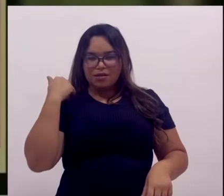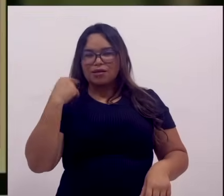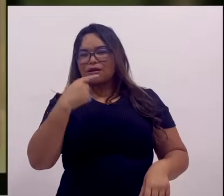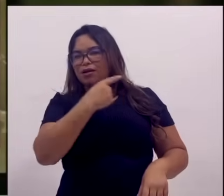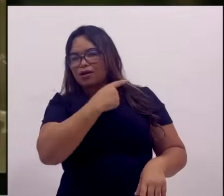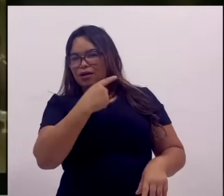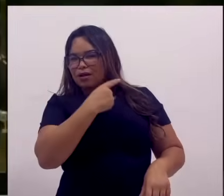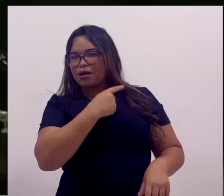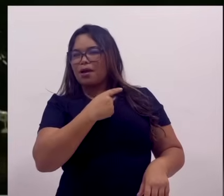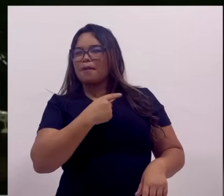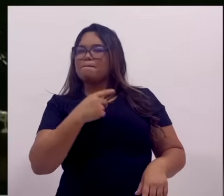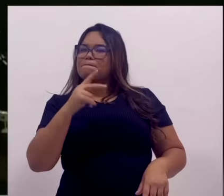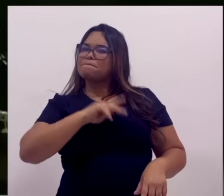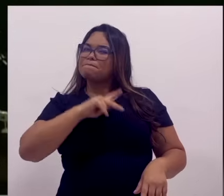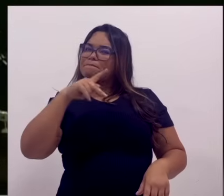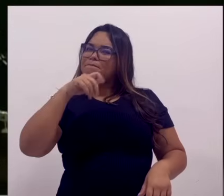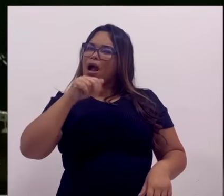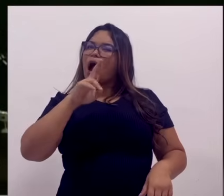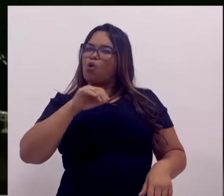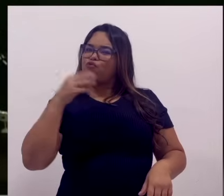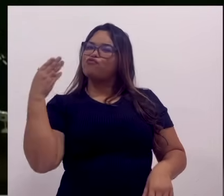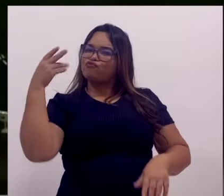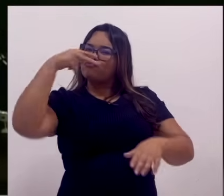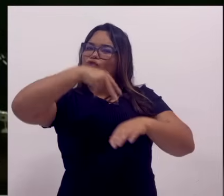nesta sinagoga em Sardes? Quem sabe?